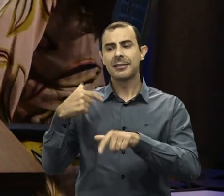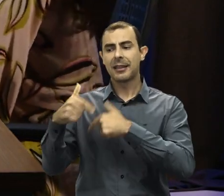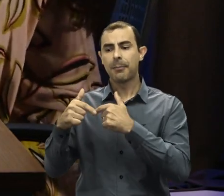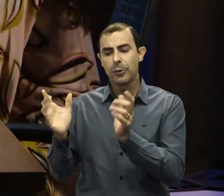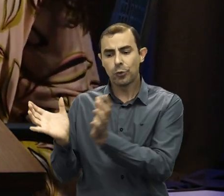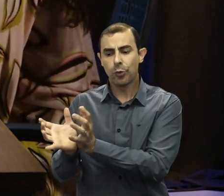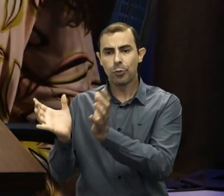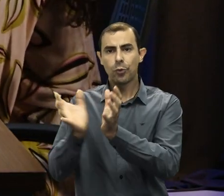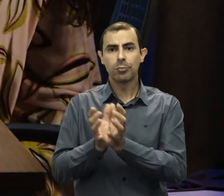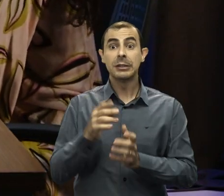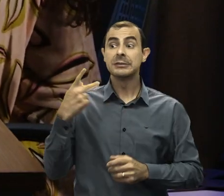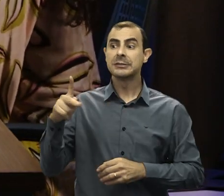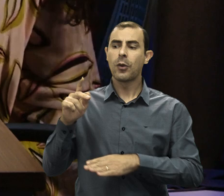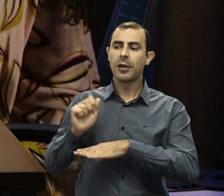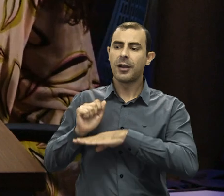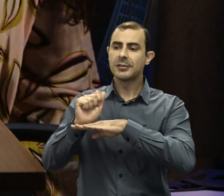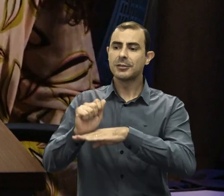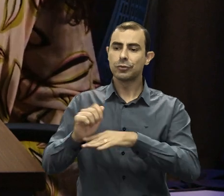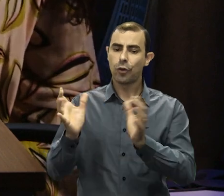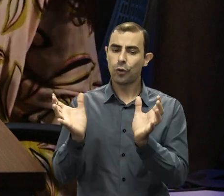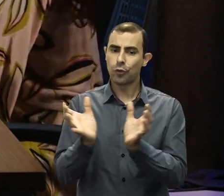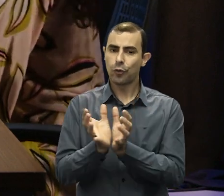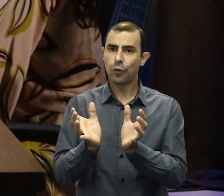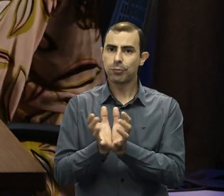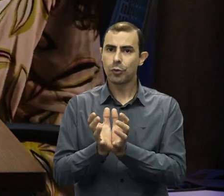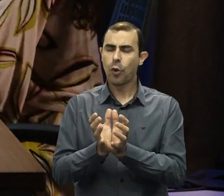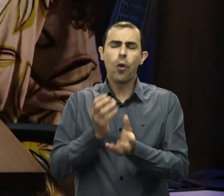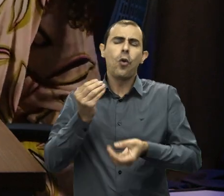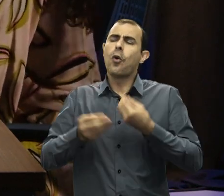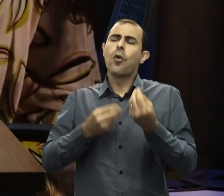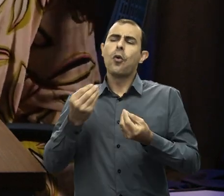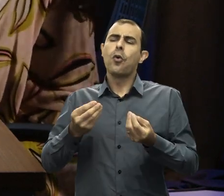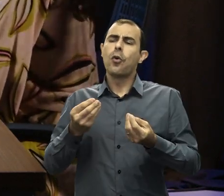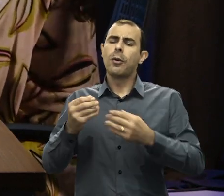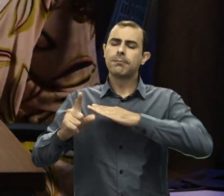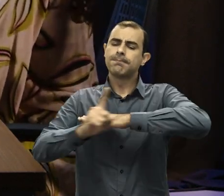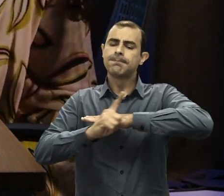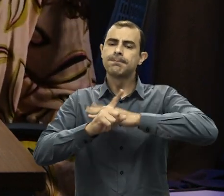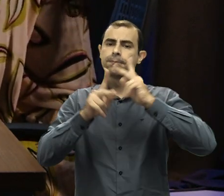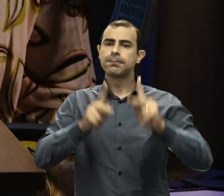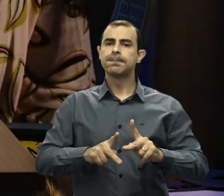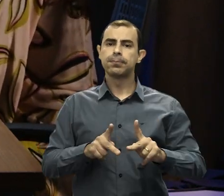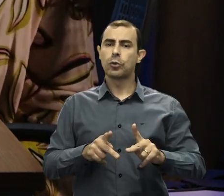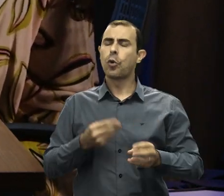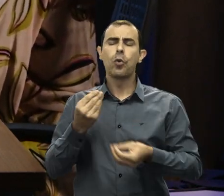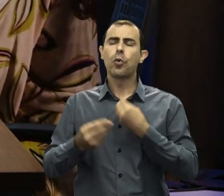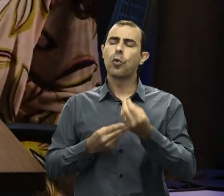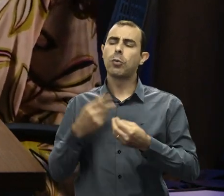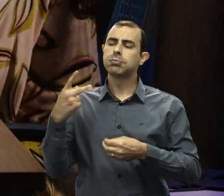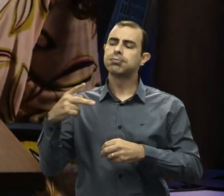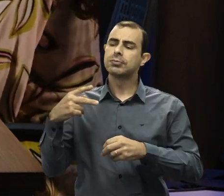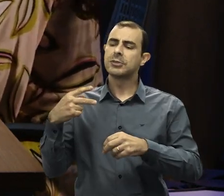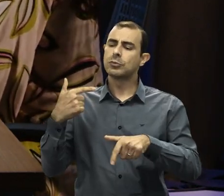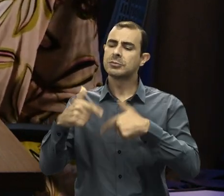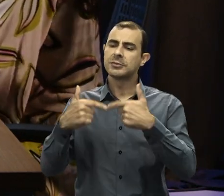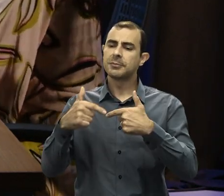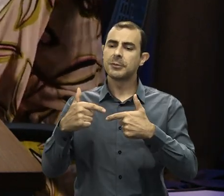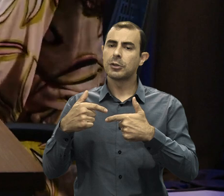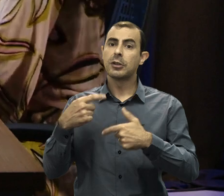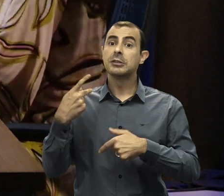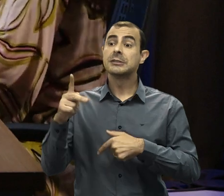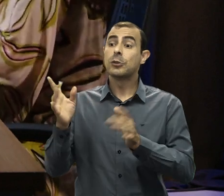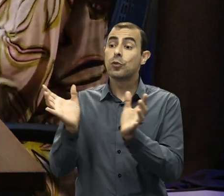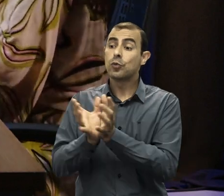desse trabalho em equipe. Então, o seu gabinete está ali. De que maneira para atender a população? Como que você atua,